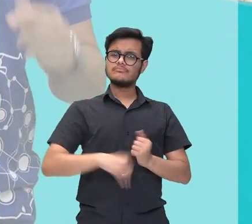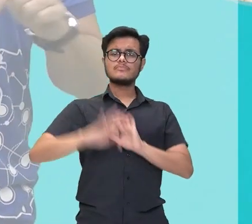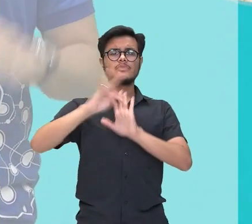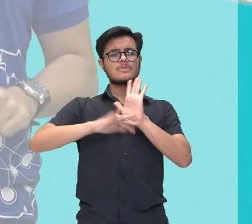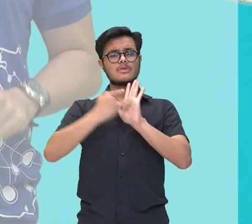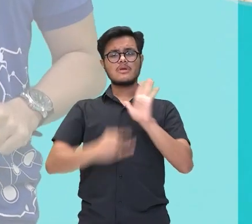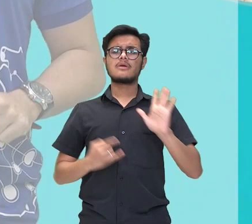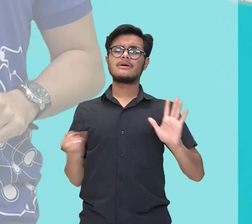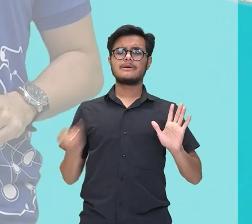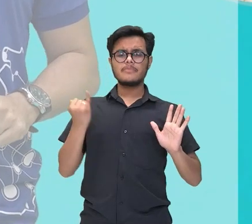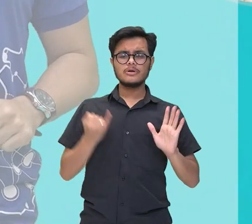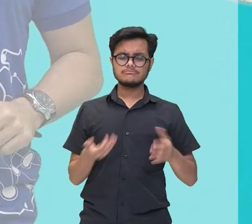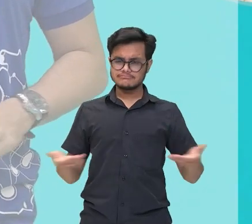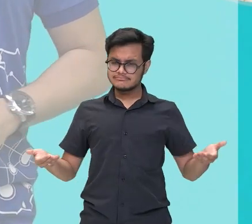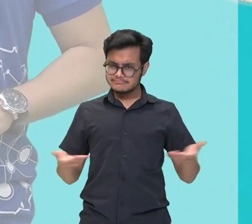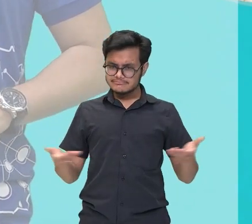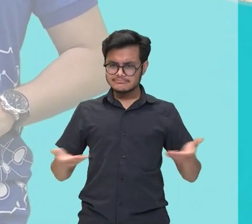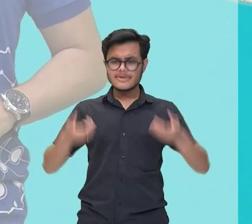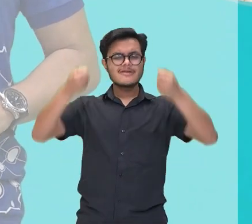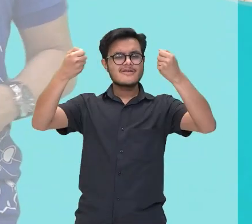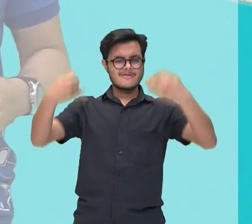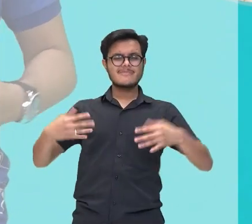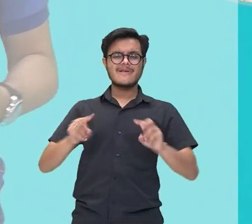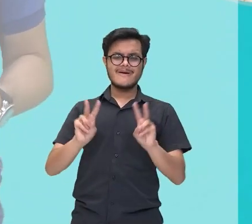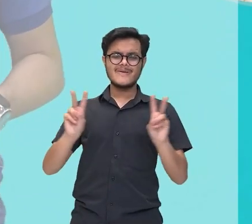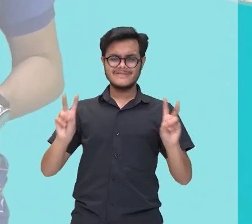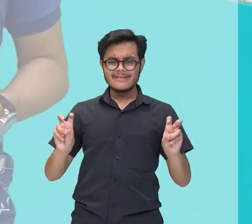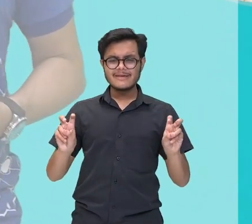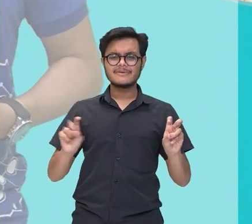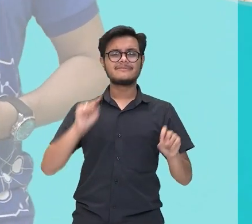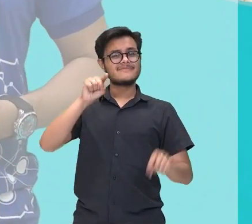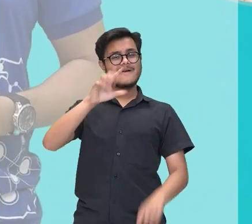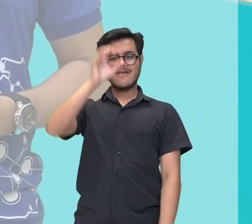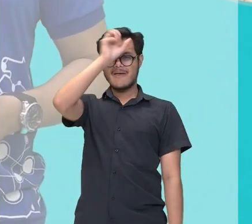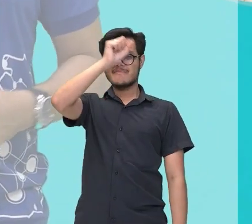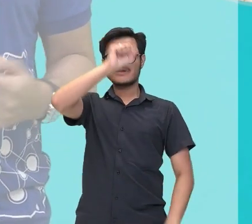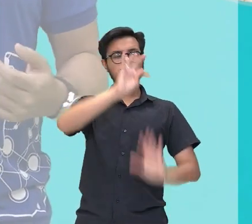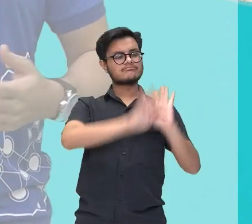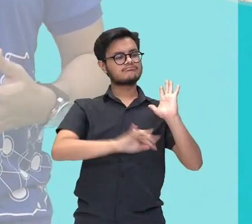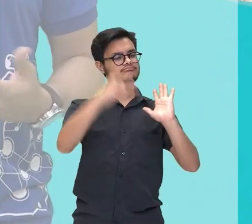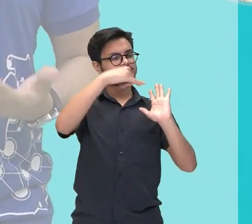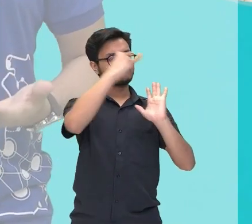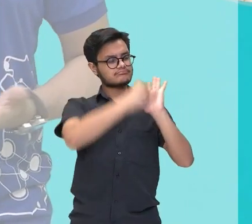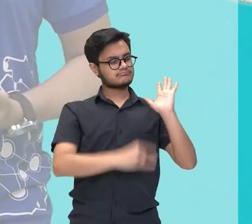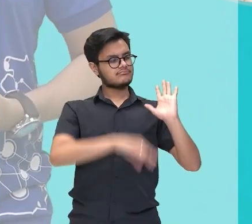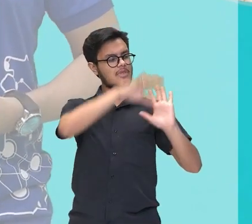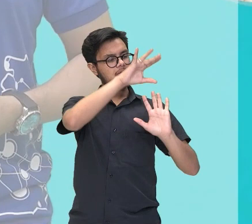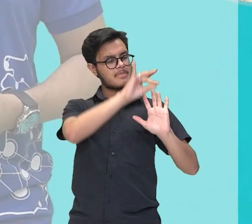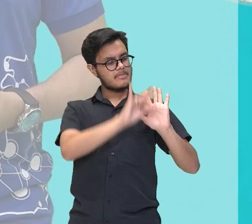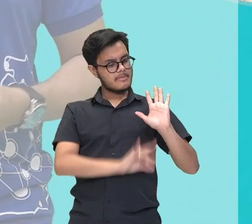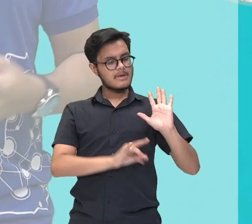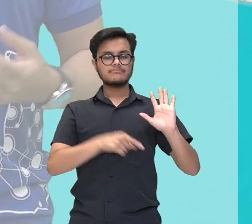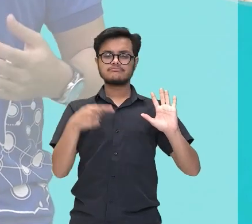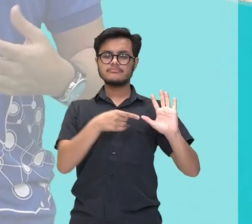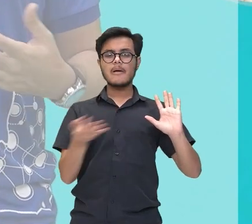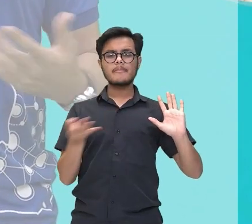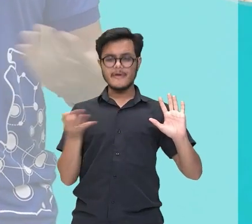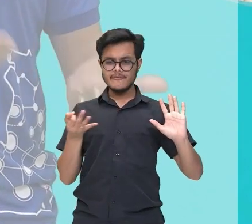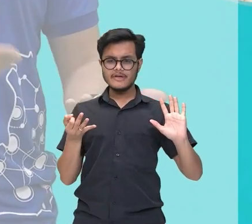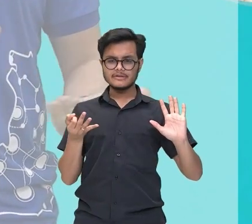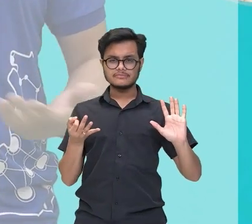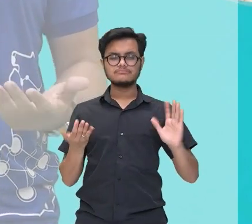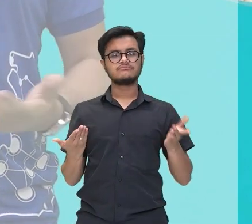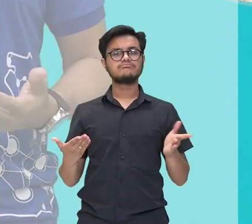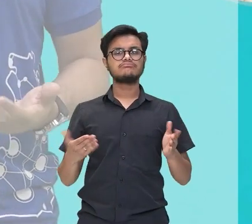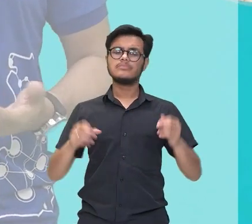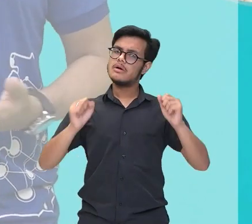texto. Essa aula justamente é para isso, né? Para que vocês aprendam a escrever esse texto, melhorem esse texto e